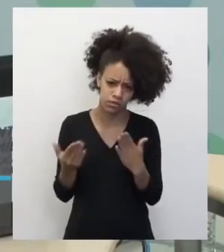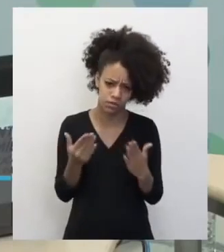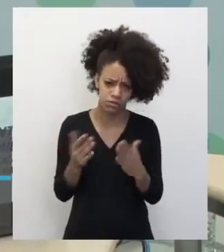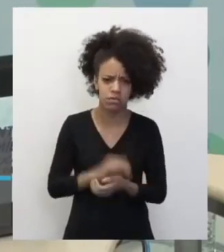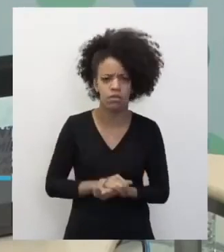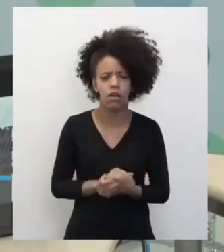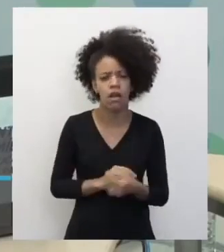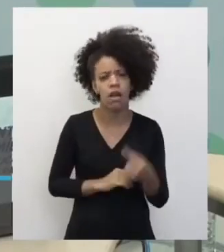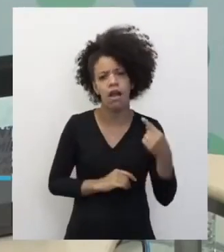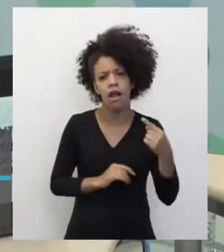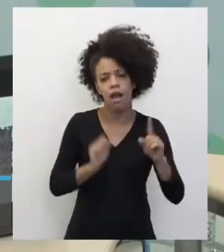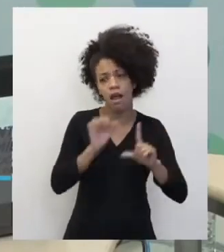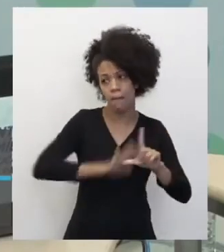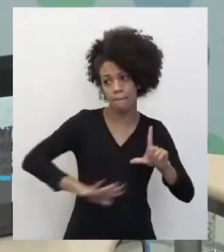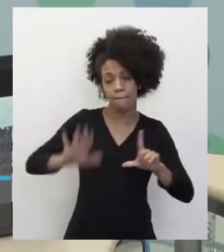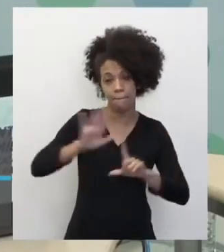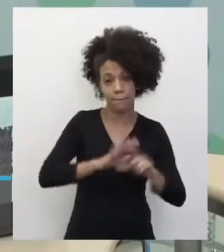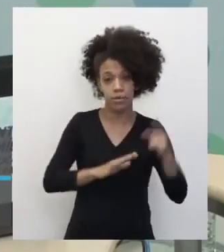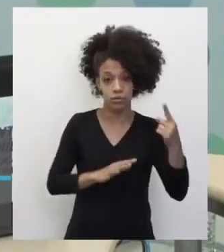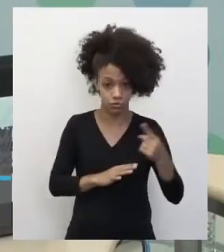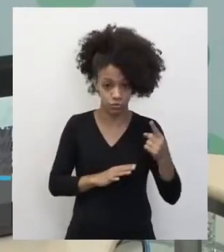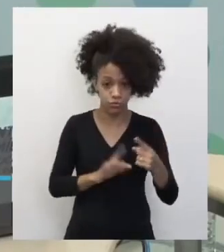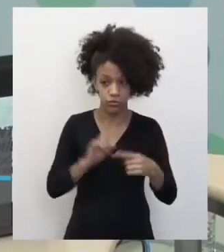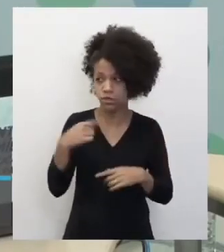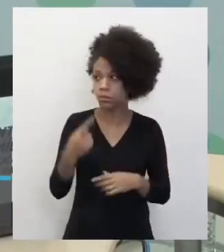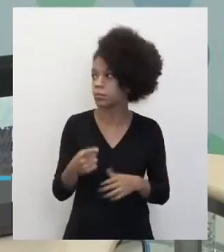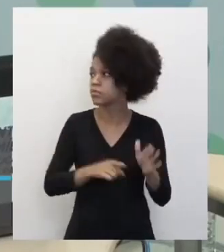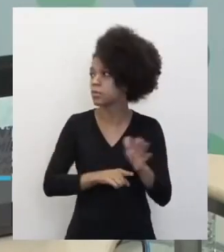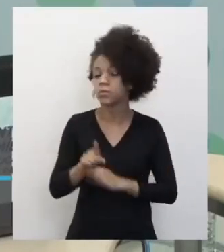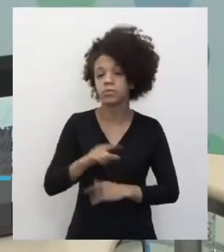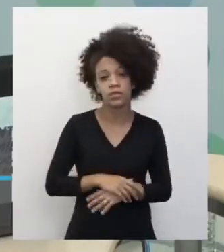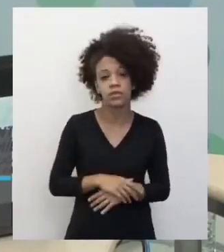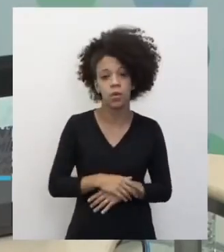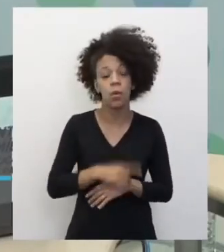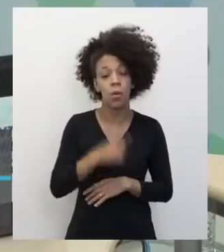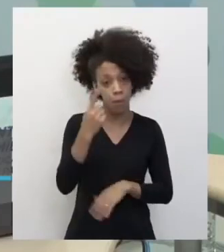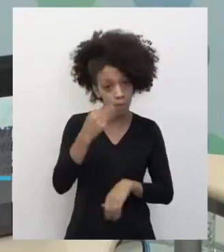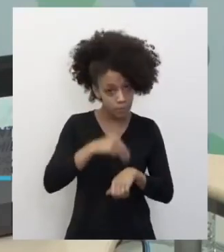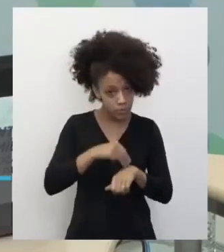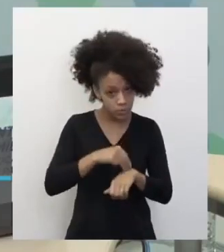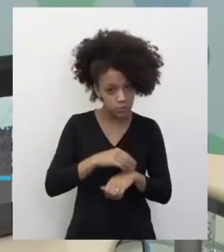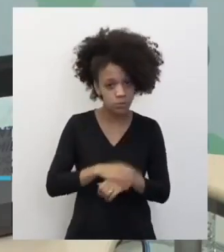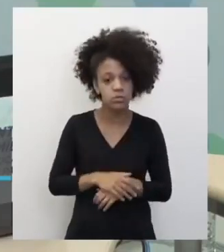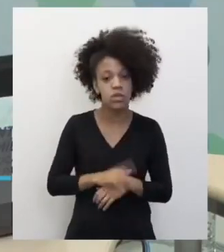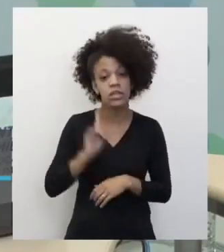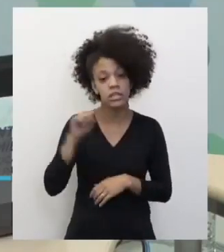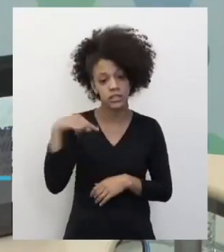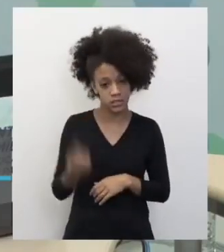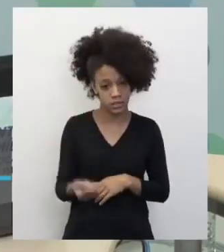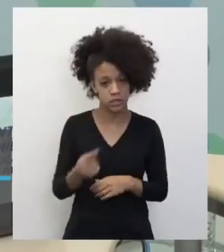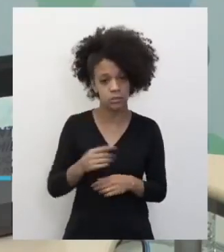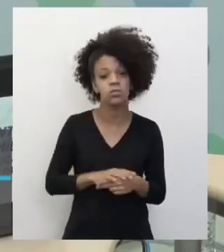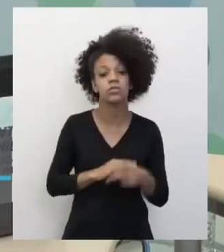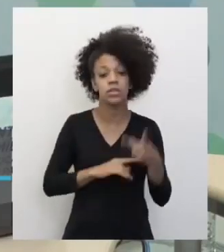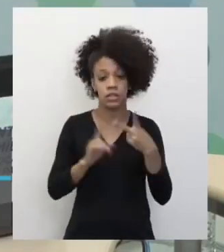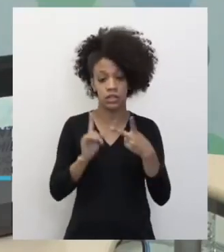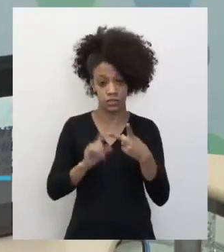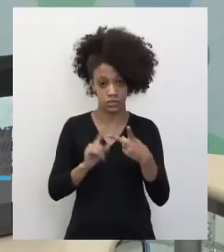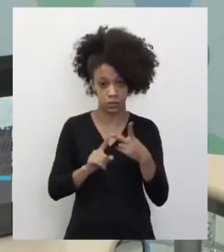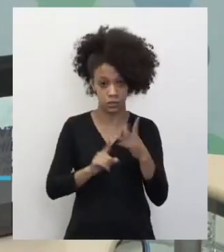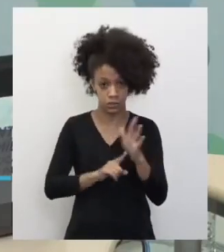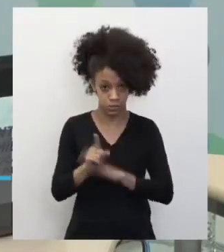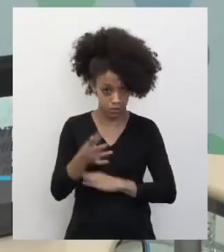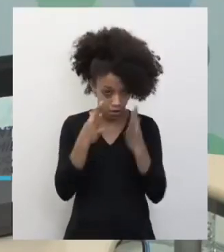vou deixar a imagem aí e depois eu vou para a questão, tá? Então fica 1 minutinho a imagem e depois na sequência eu coloco a questão, então